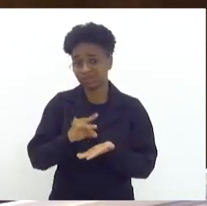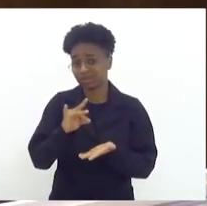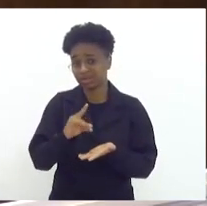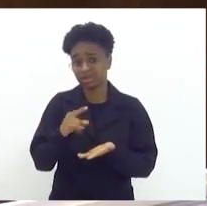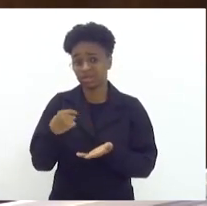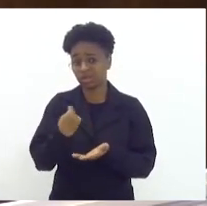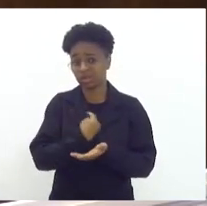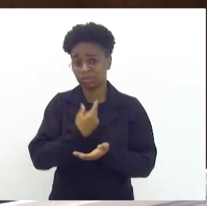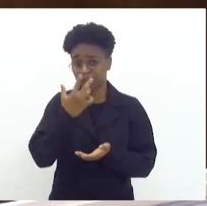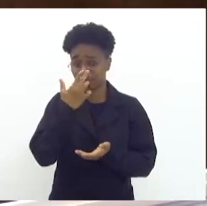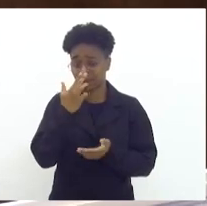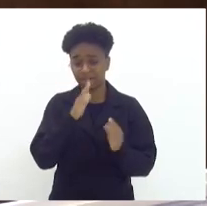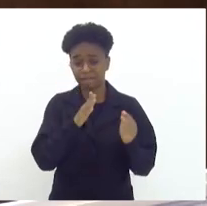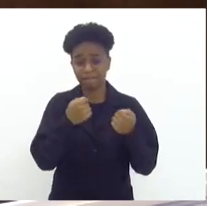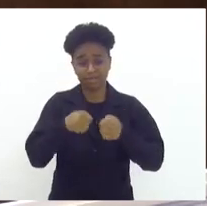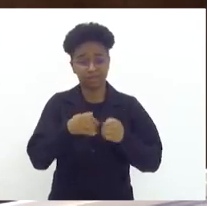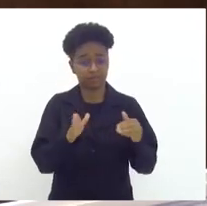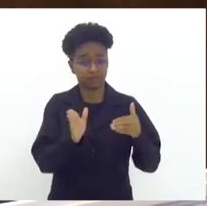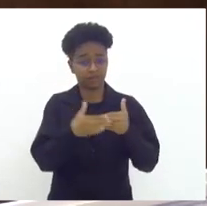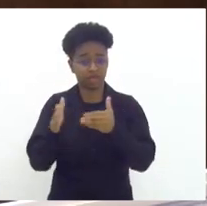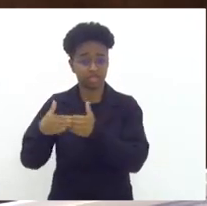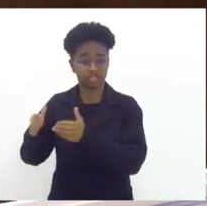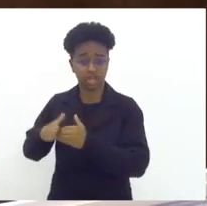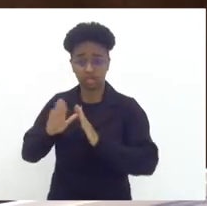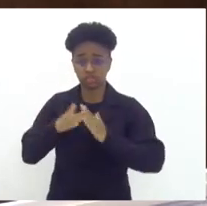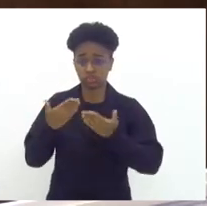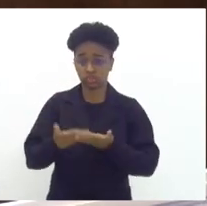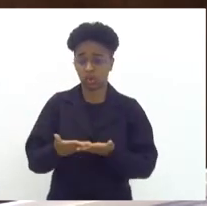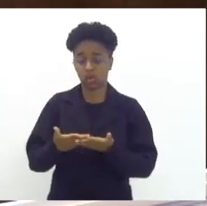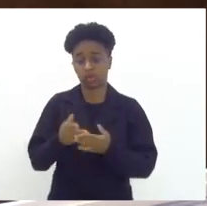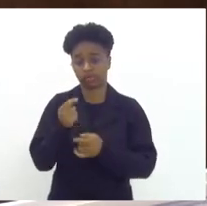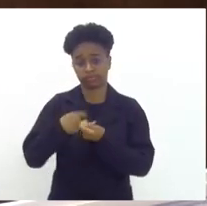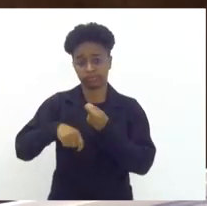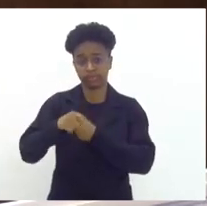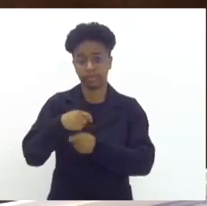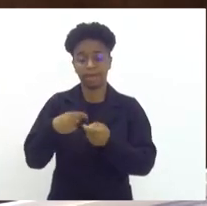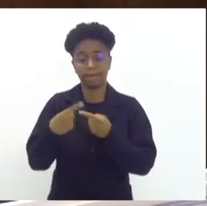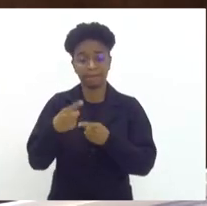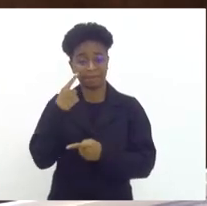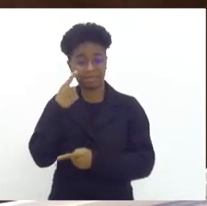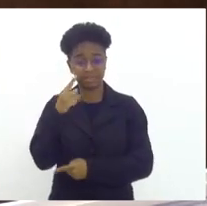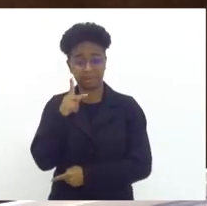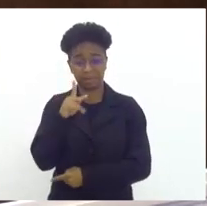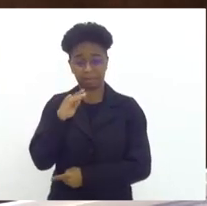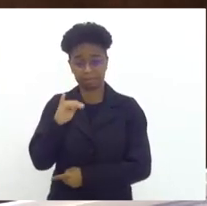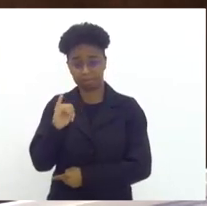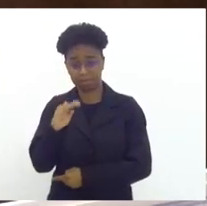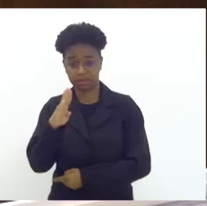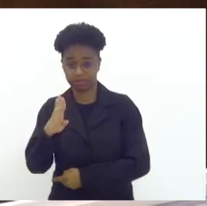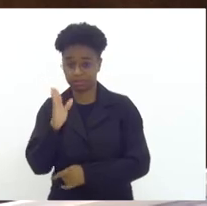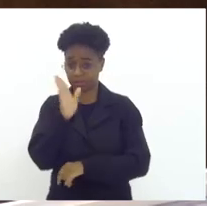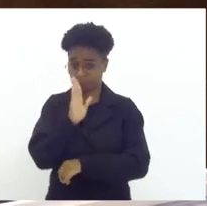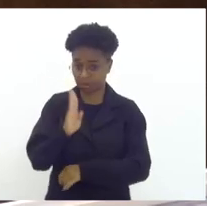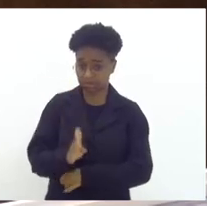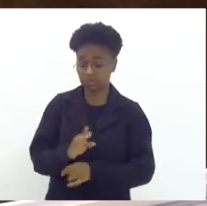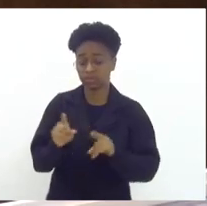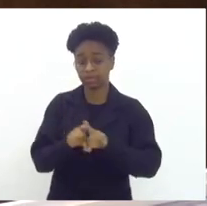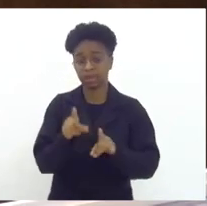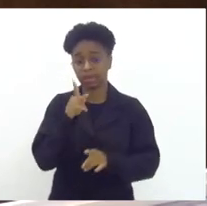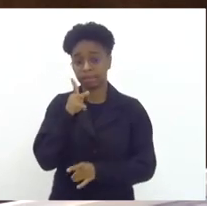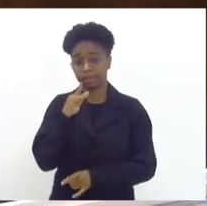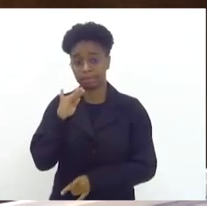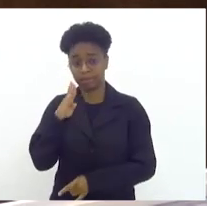todas as escolas de Economia achar que o PIB brasileiro e o PIB se está crescem